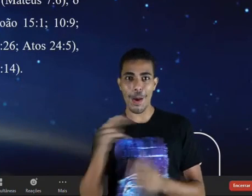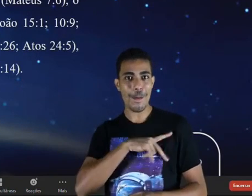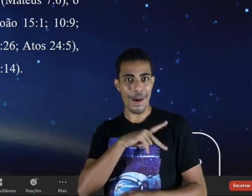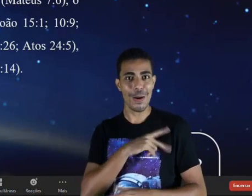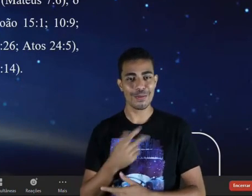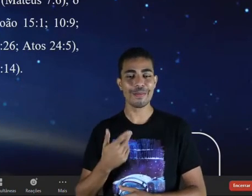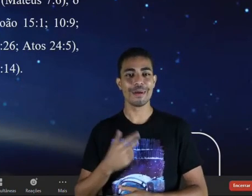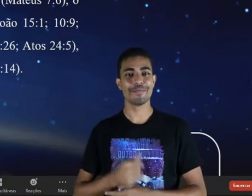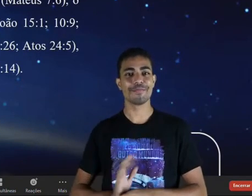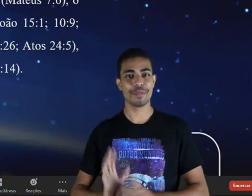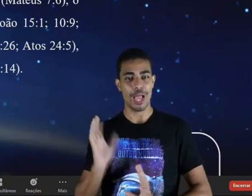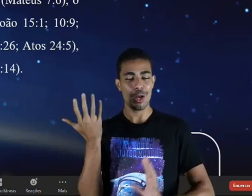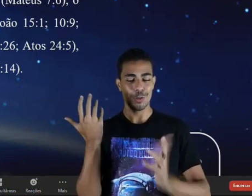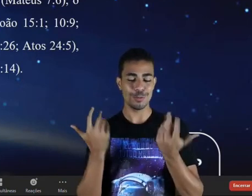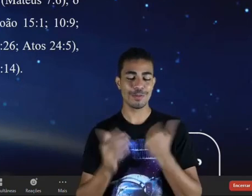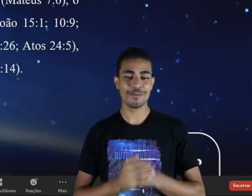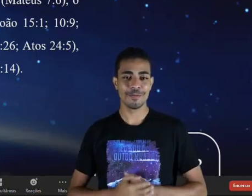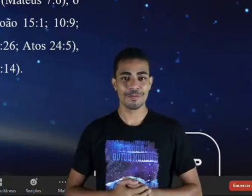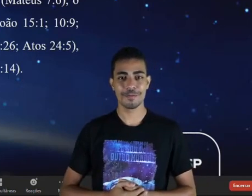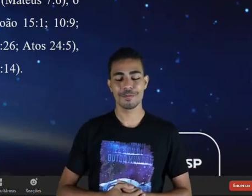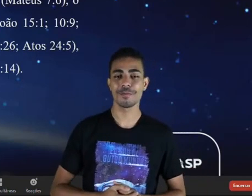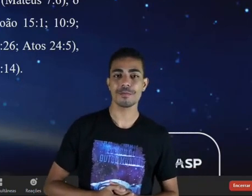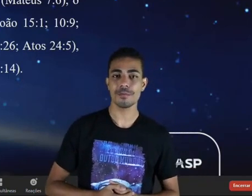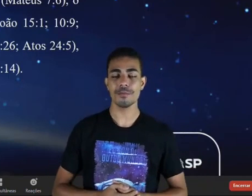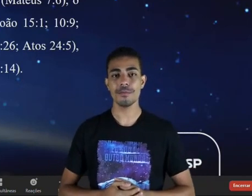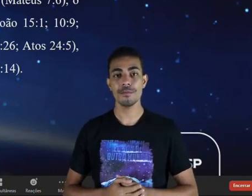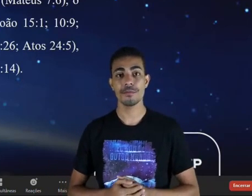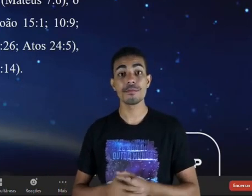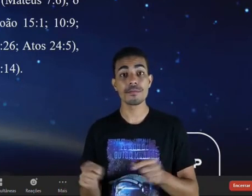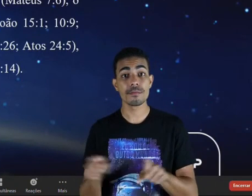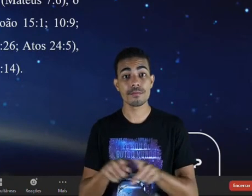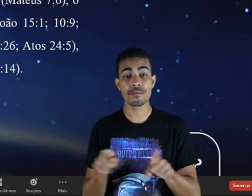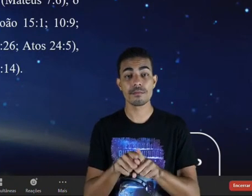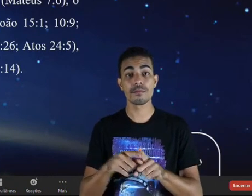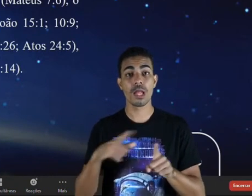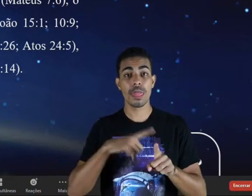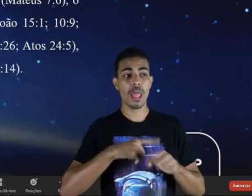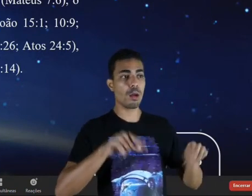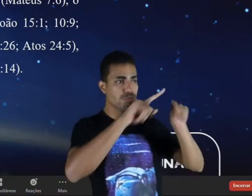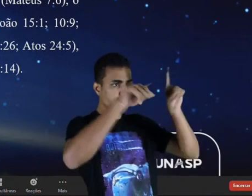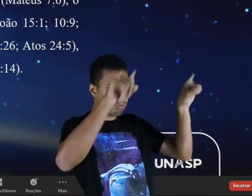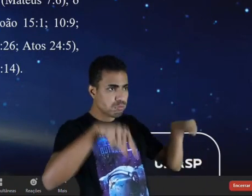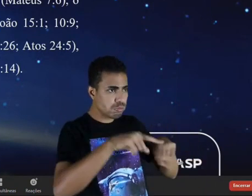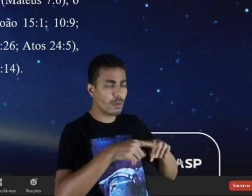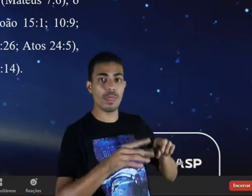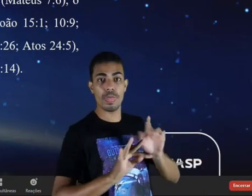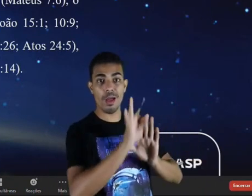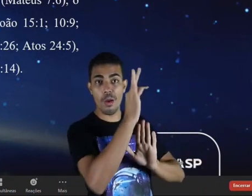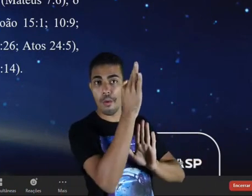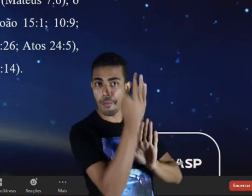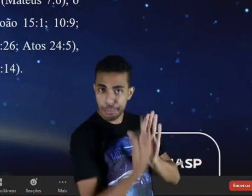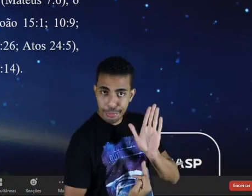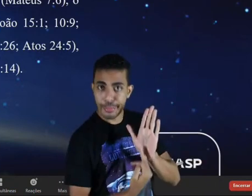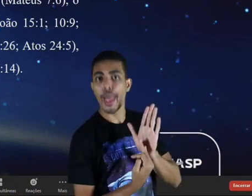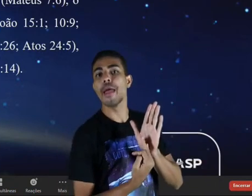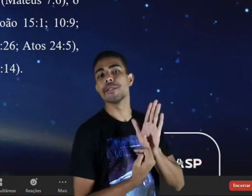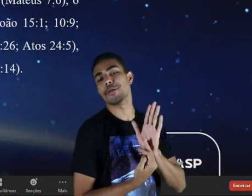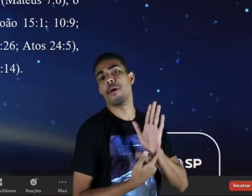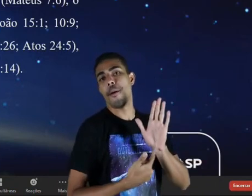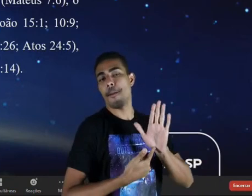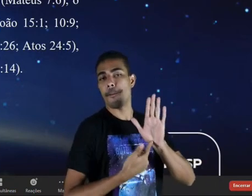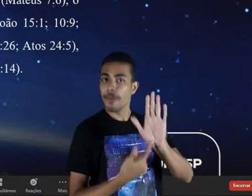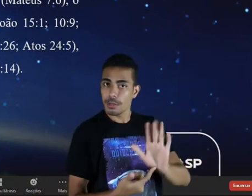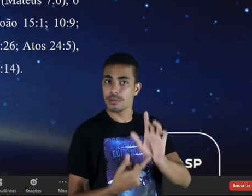palavra título aí que não deveria, procure ver também o anúncio de um tema. alguns textos trazem, às vezes, antecipação